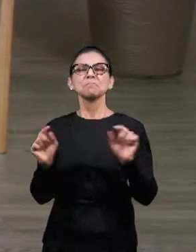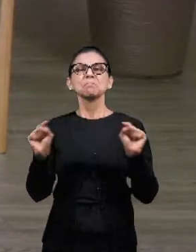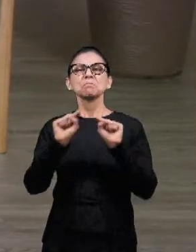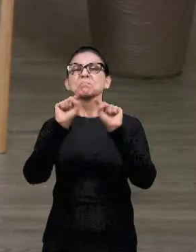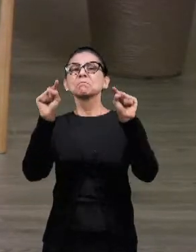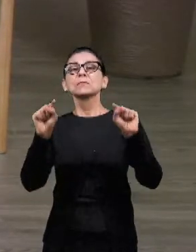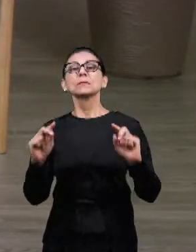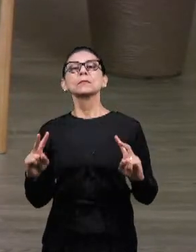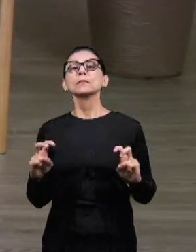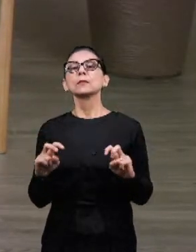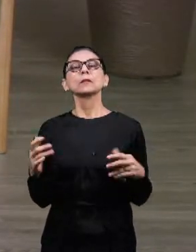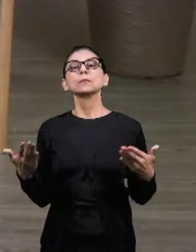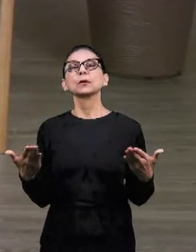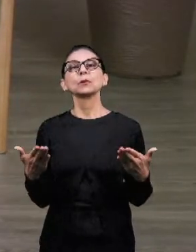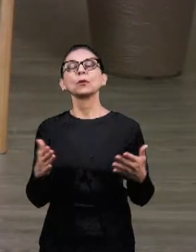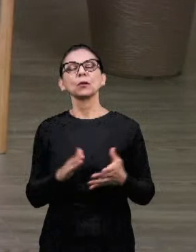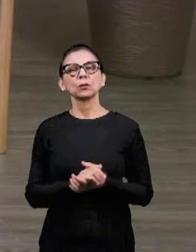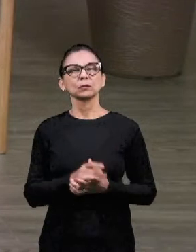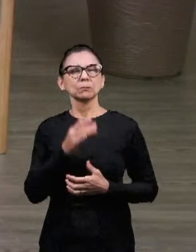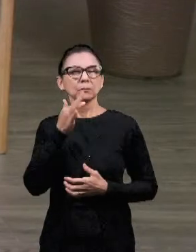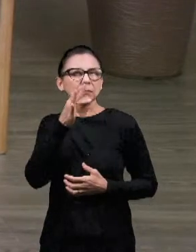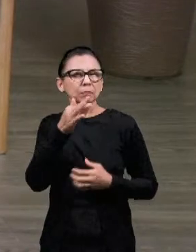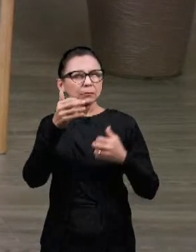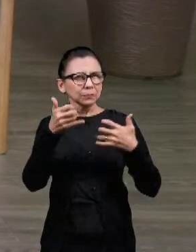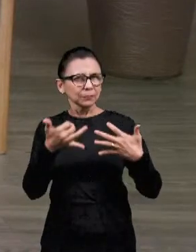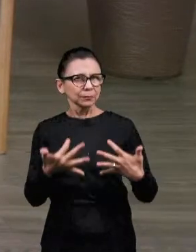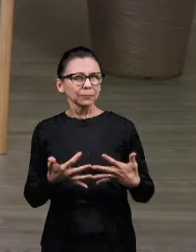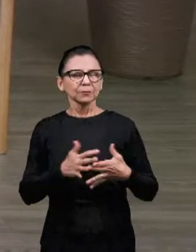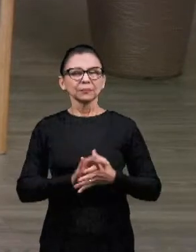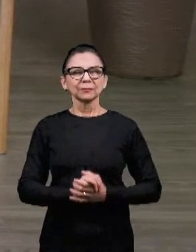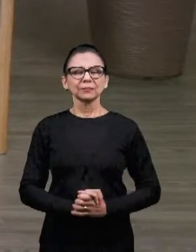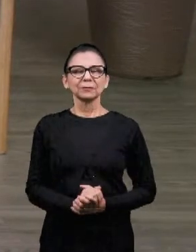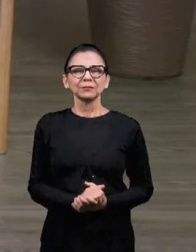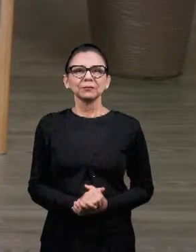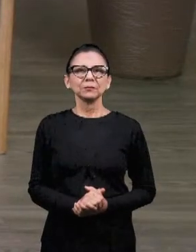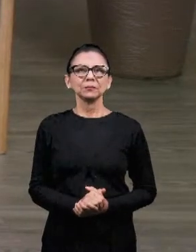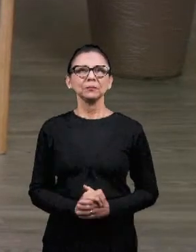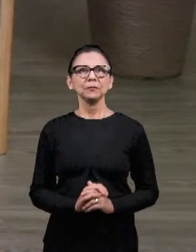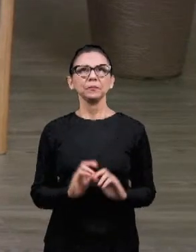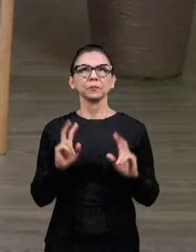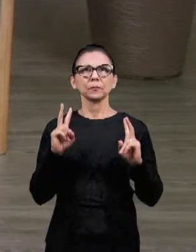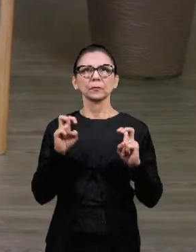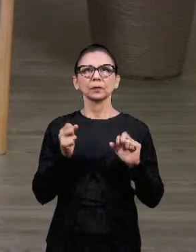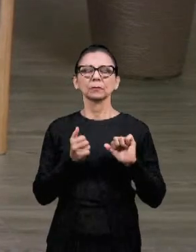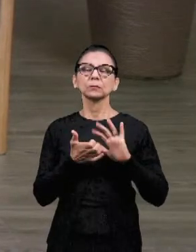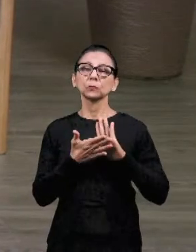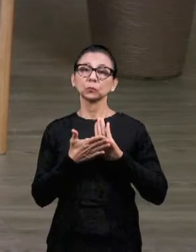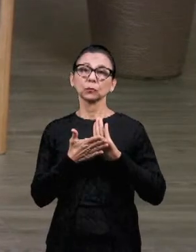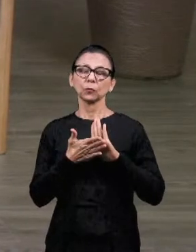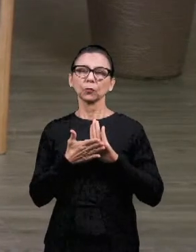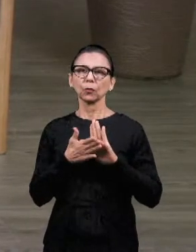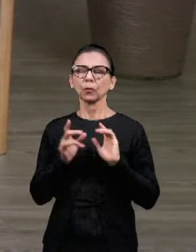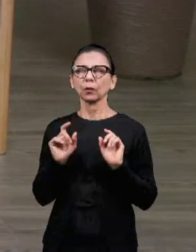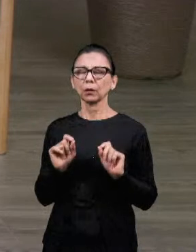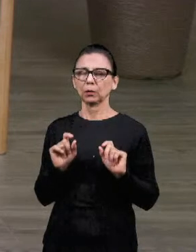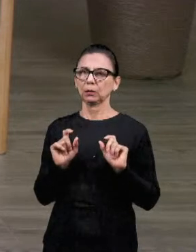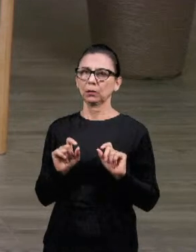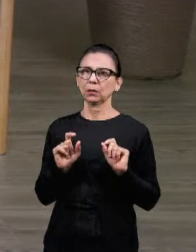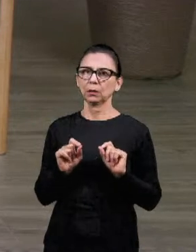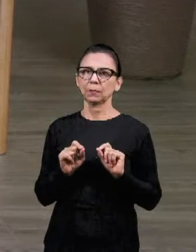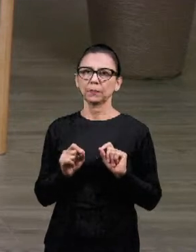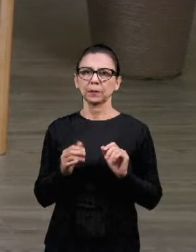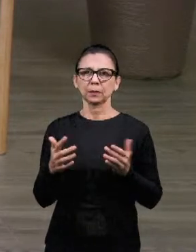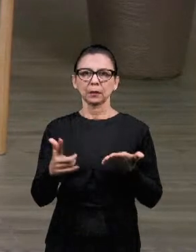você vai abordar? Você podia fazer uma breve introdução? O tema é louvor, né? Mas é